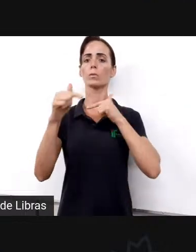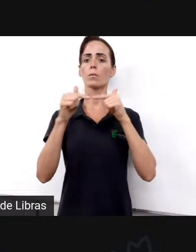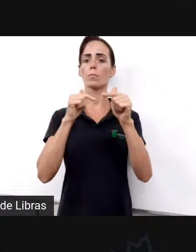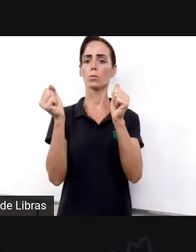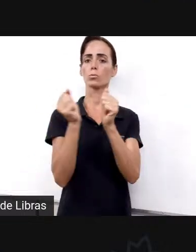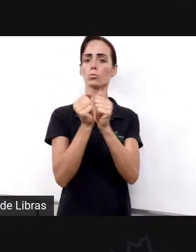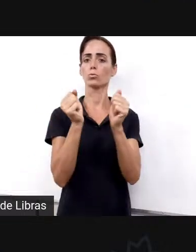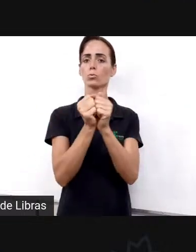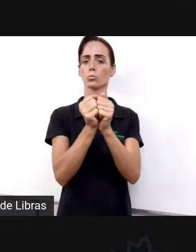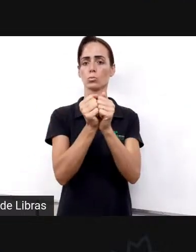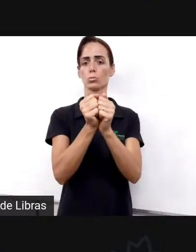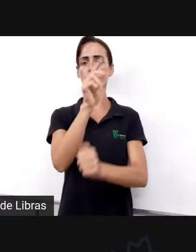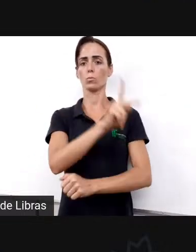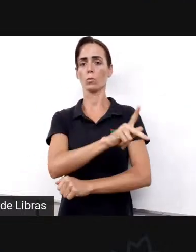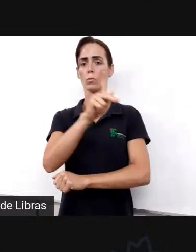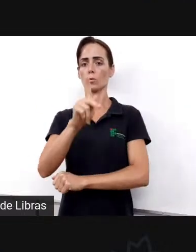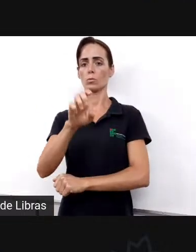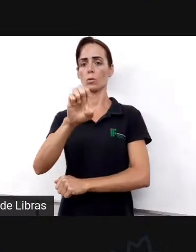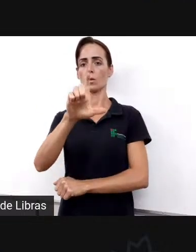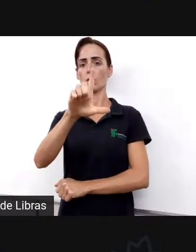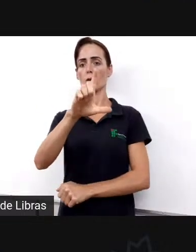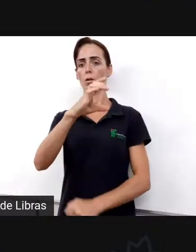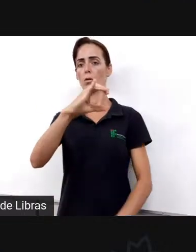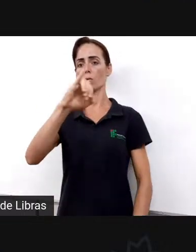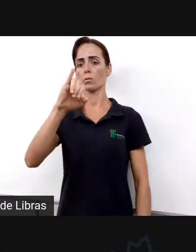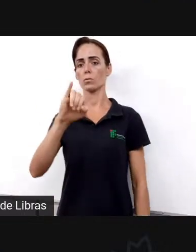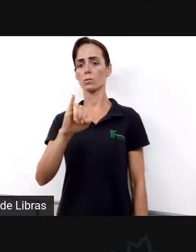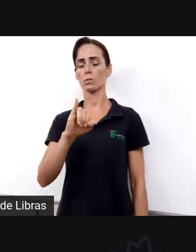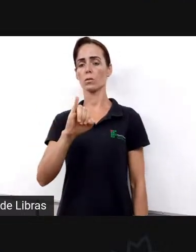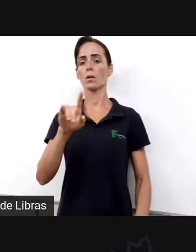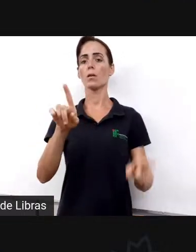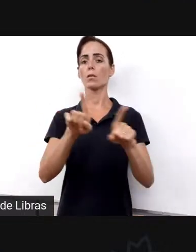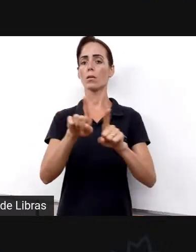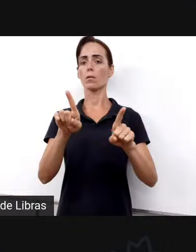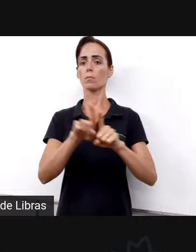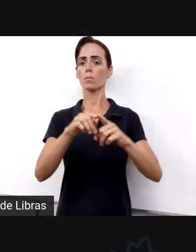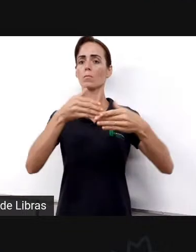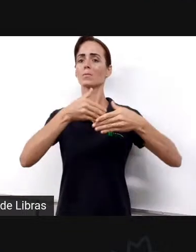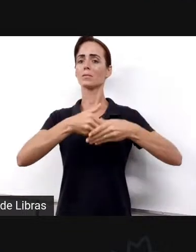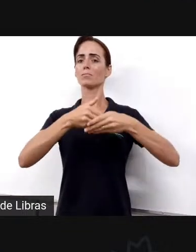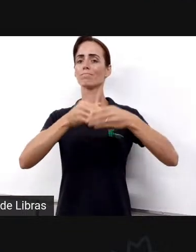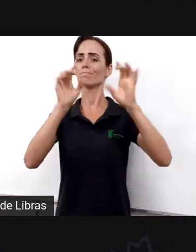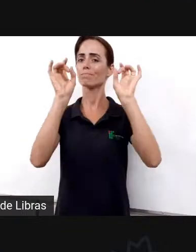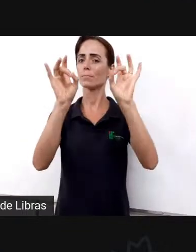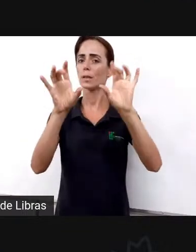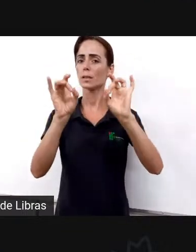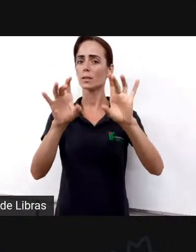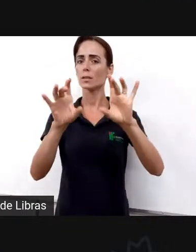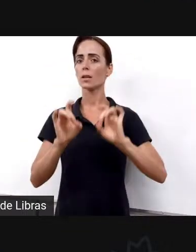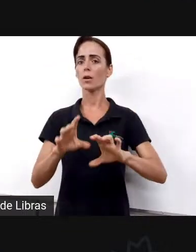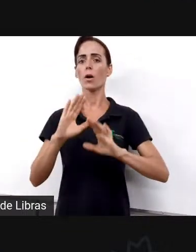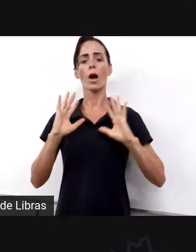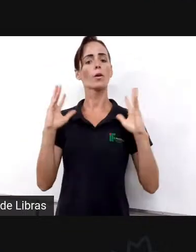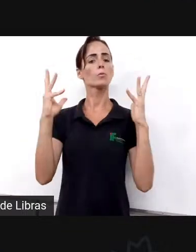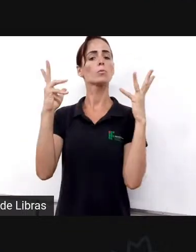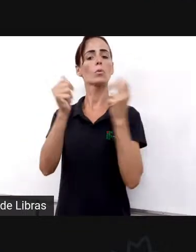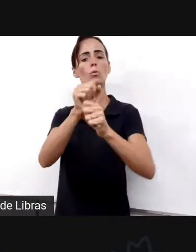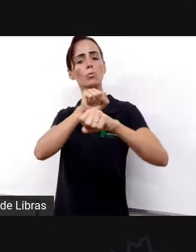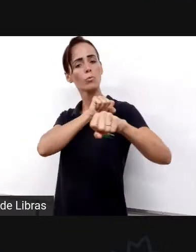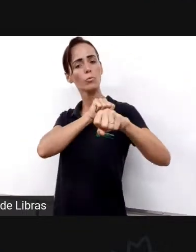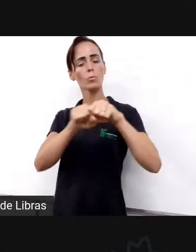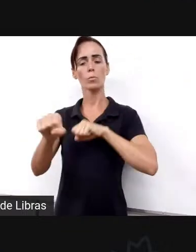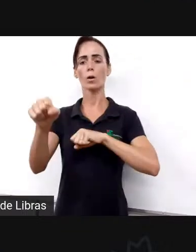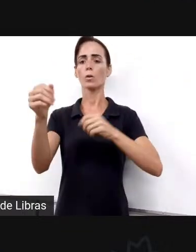Elci, e uma saudação especial a todos os formados desta